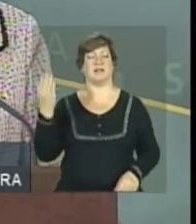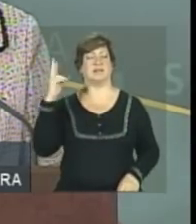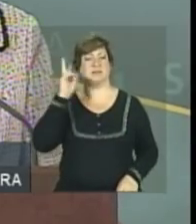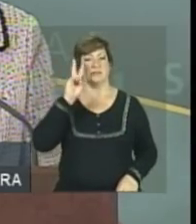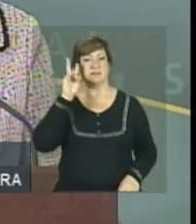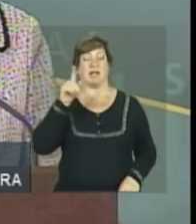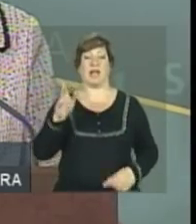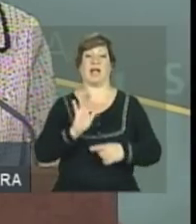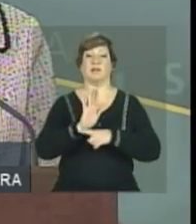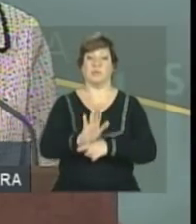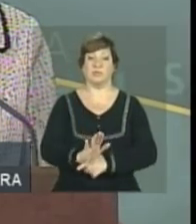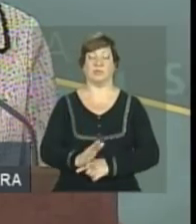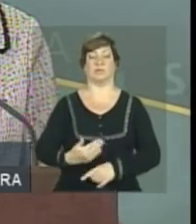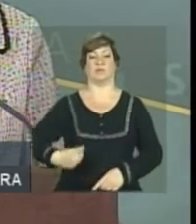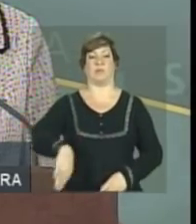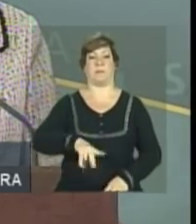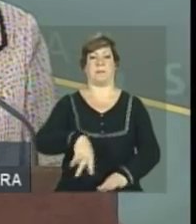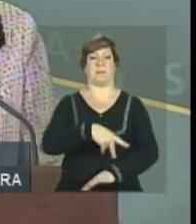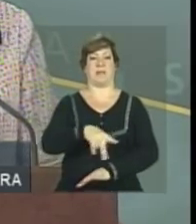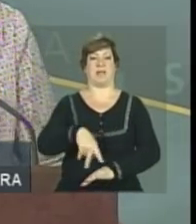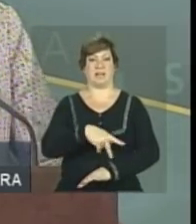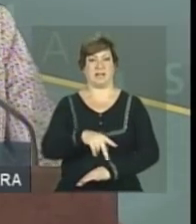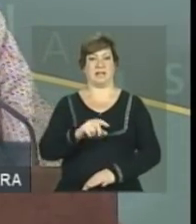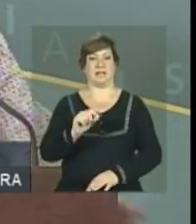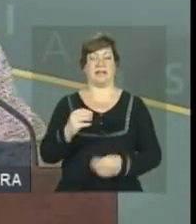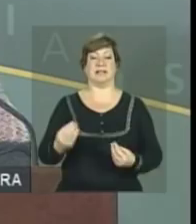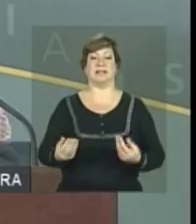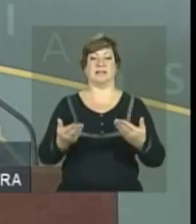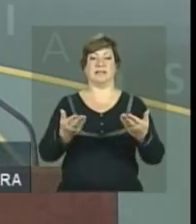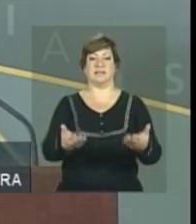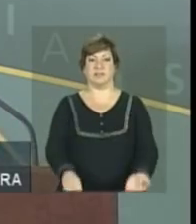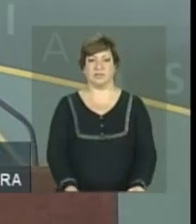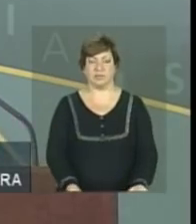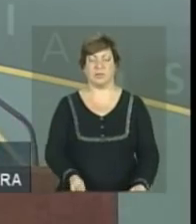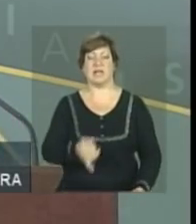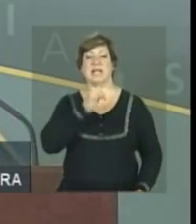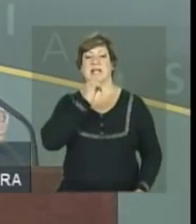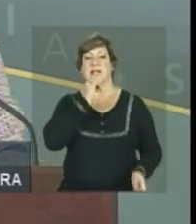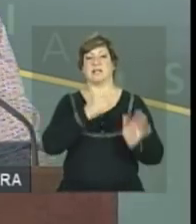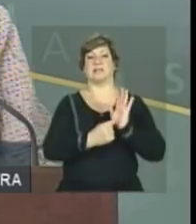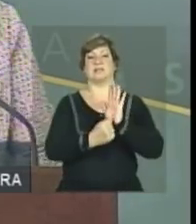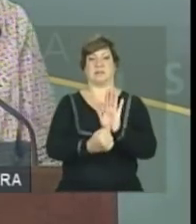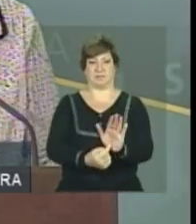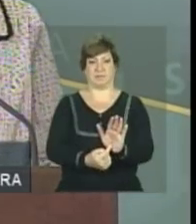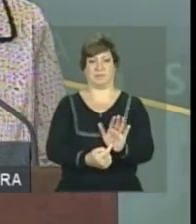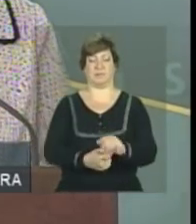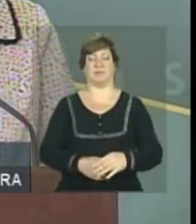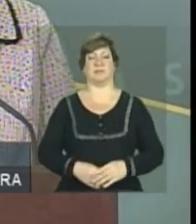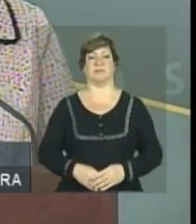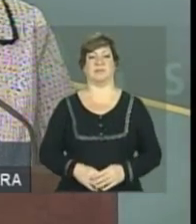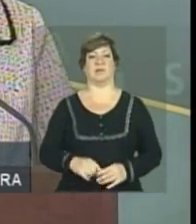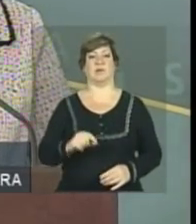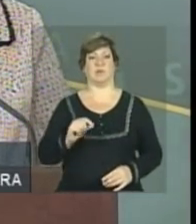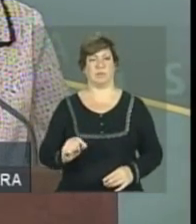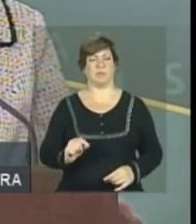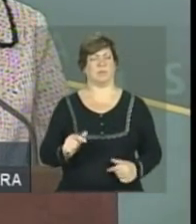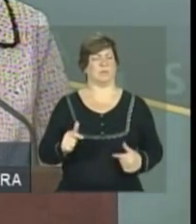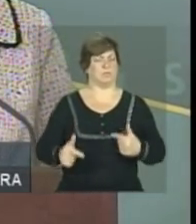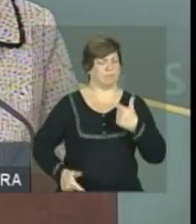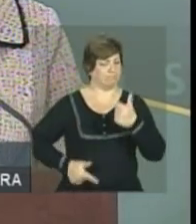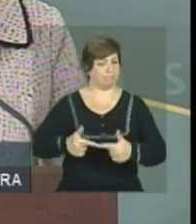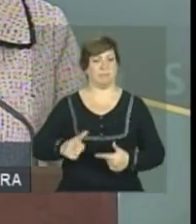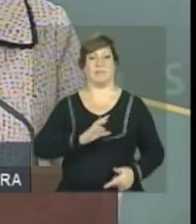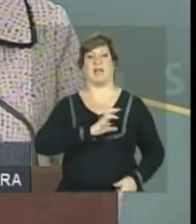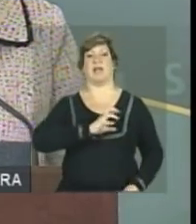Engrandeceu a nossa nação. Deixou um exemplo de abnegação e de